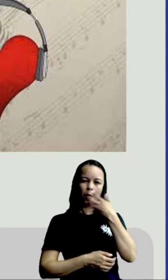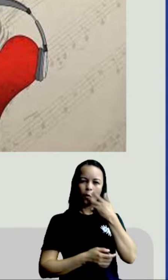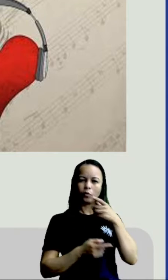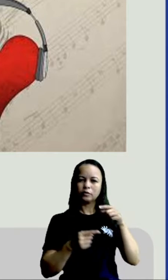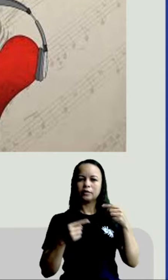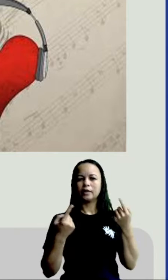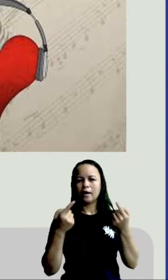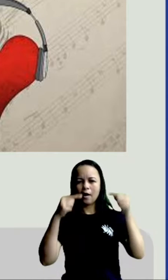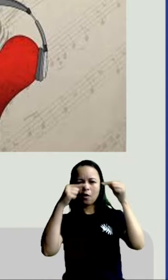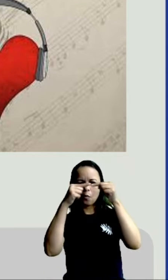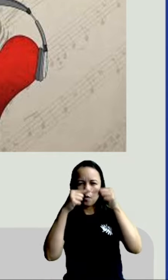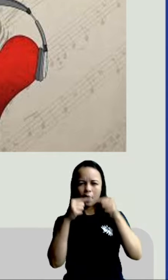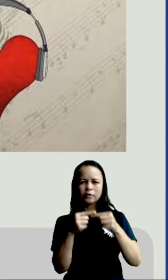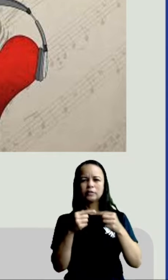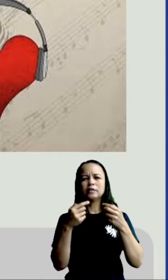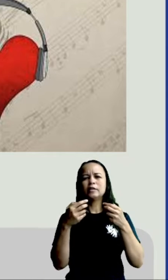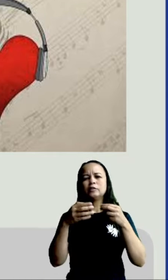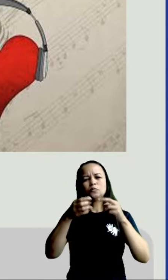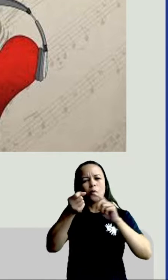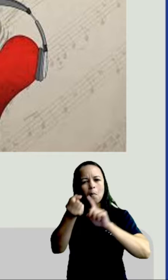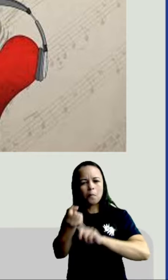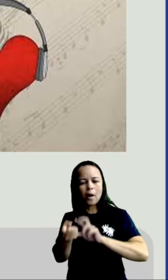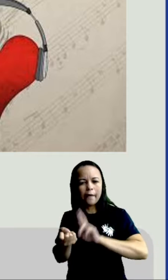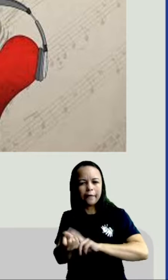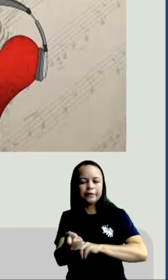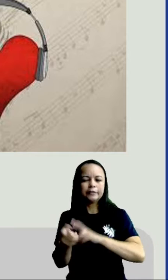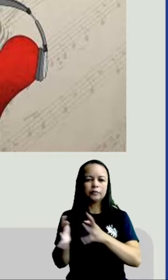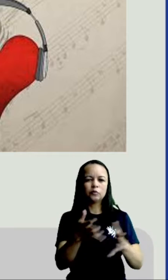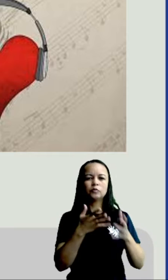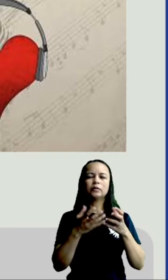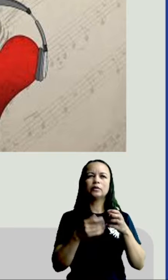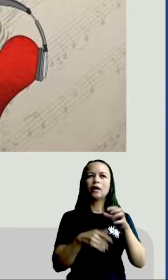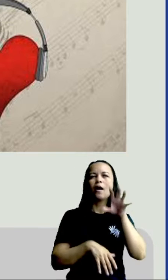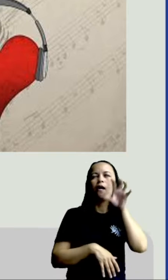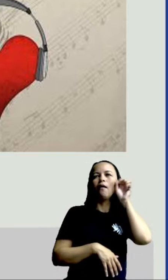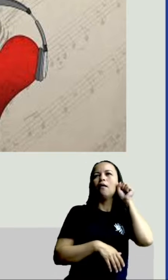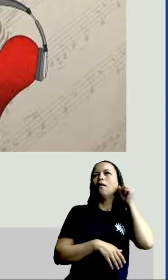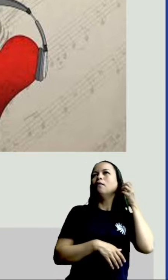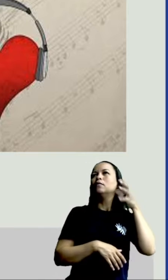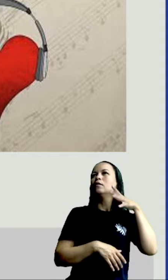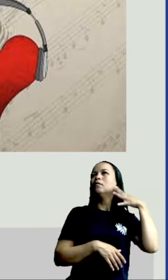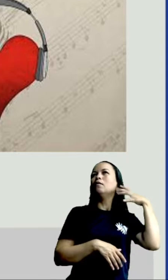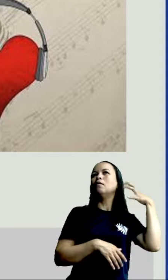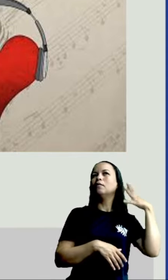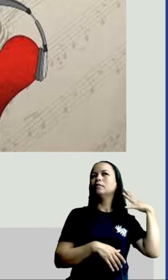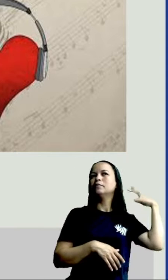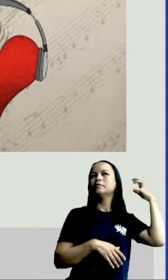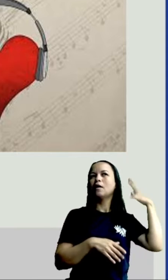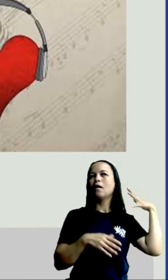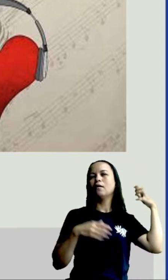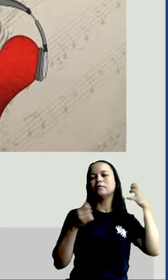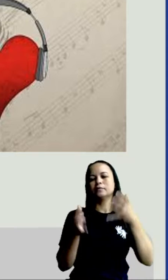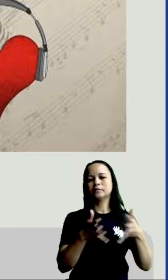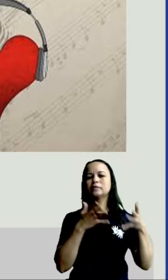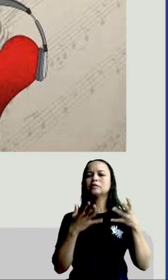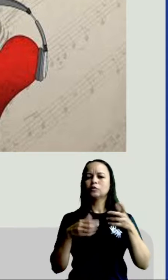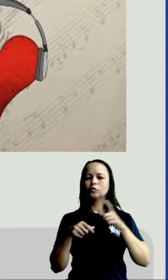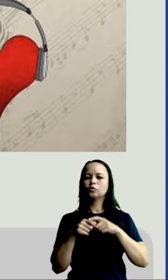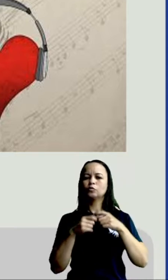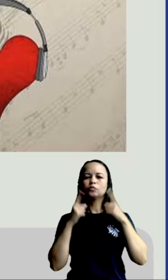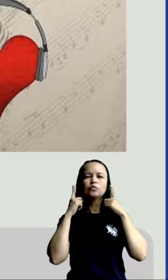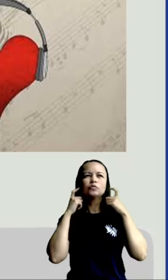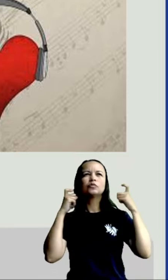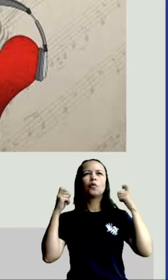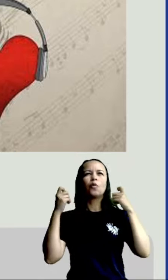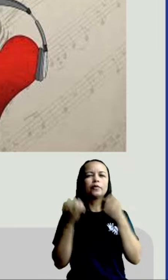harmonia e melodia de maneira agradável ao ouvido no sentido amplo é organização temporal